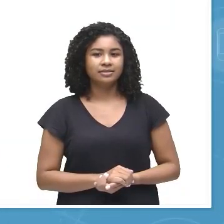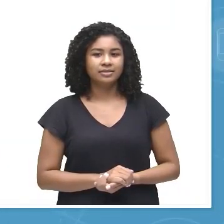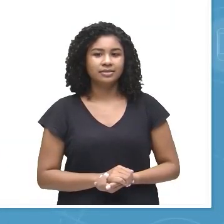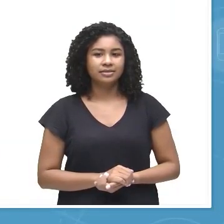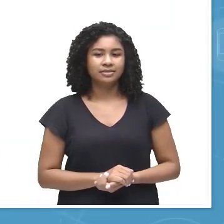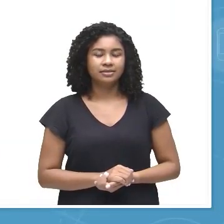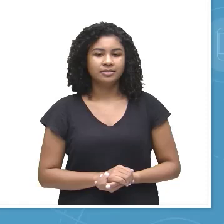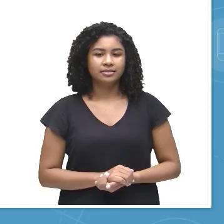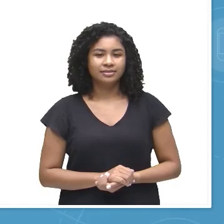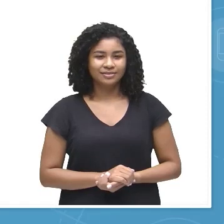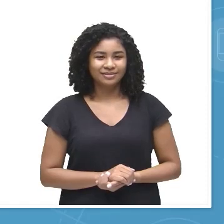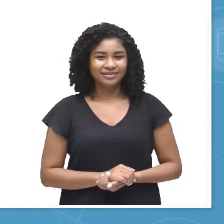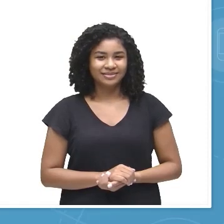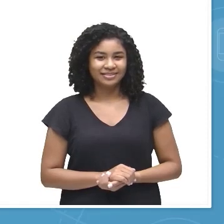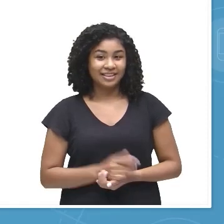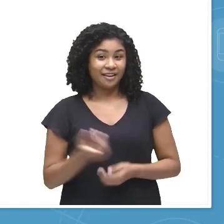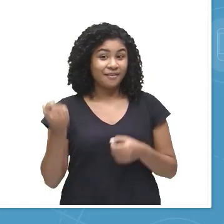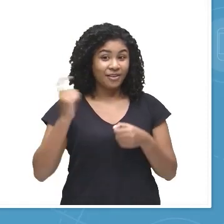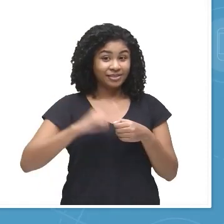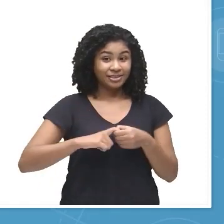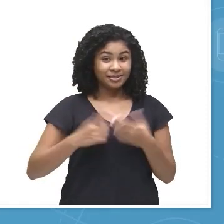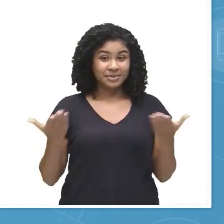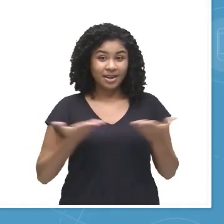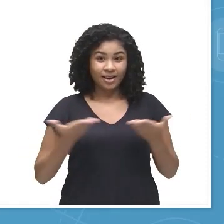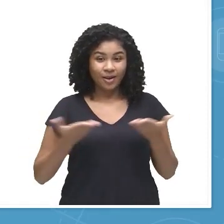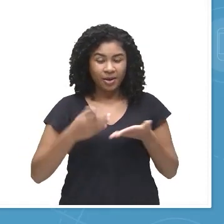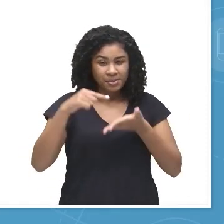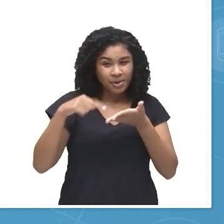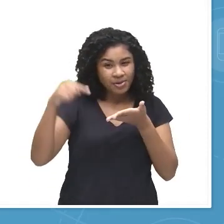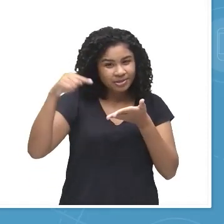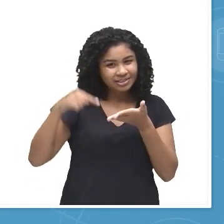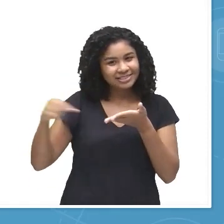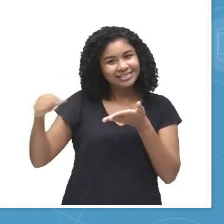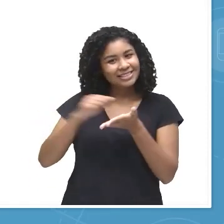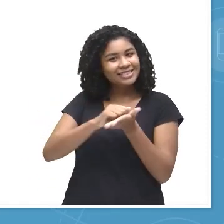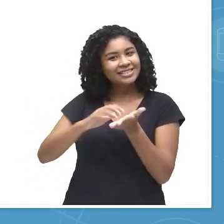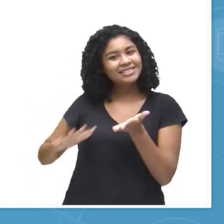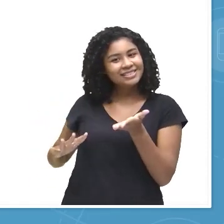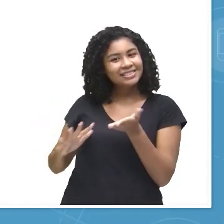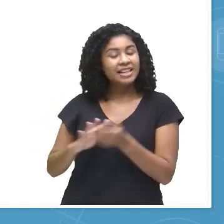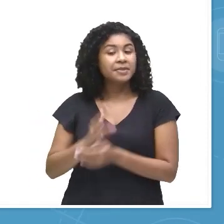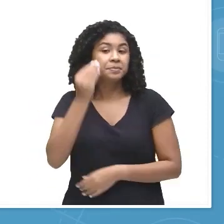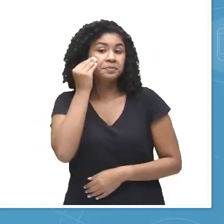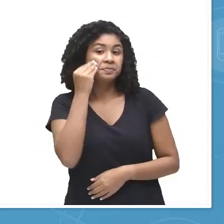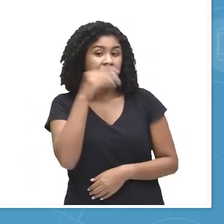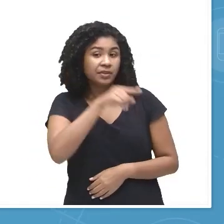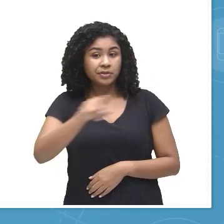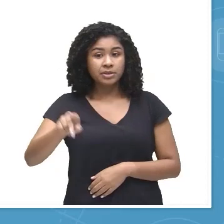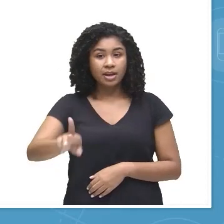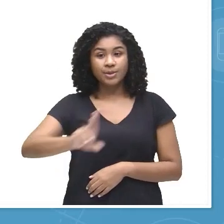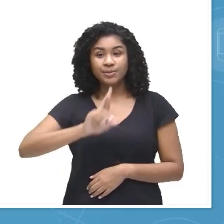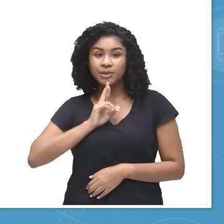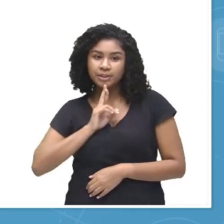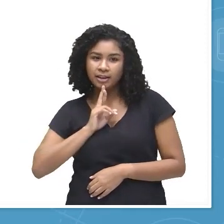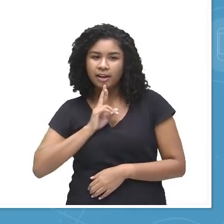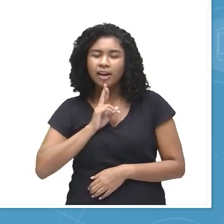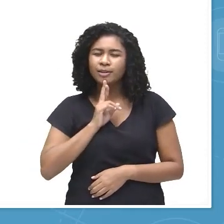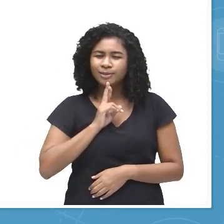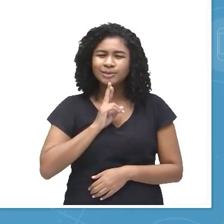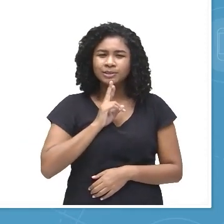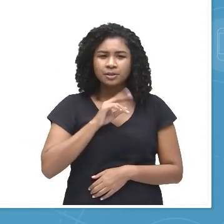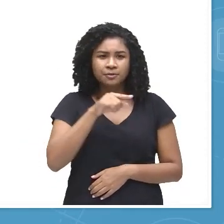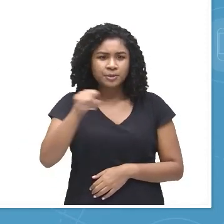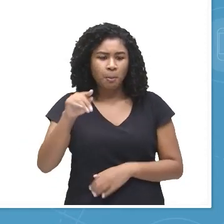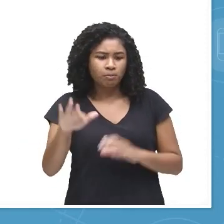Muito bem, turmas, voltamos para a nossa atividade. Vamos ver o que vocês responderam aí no chat. Bastante alunos respondendo, falando aí